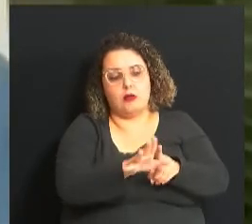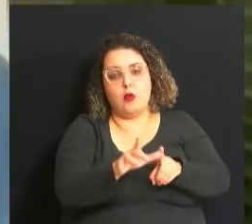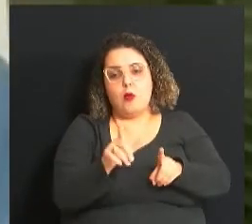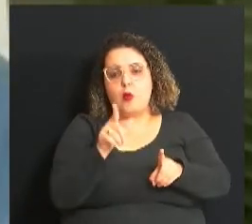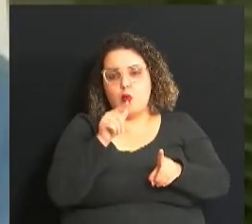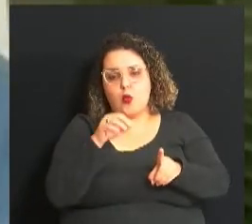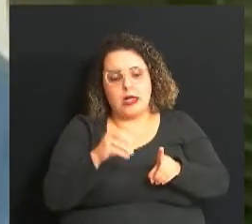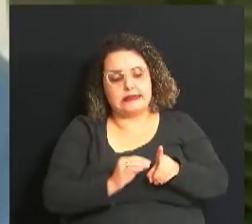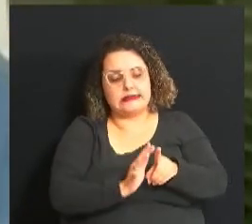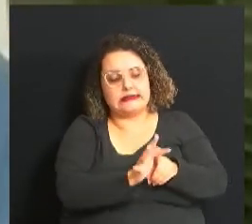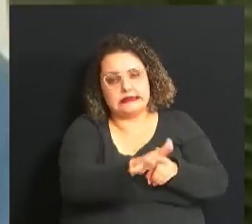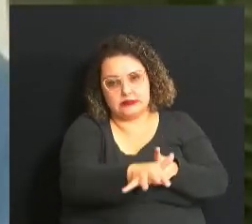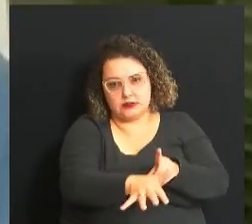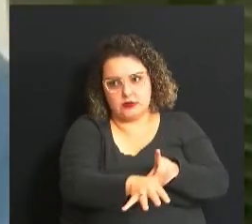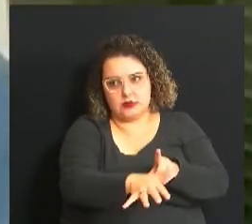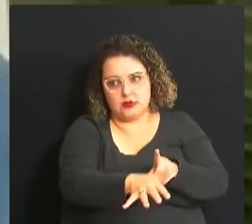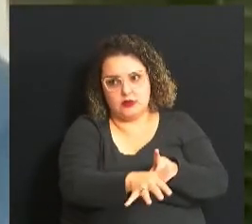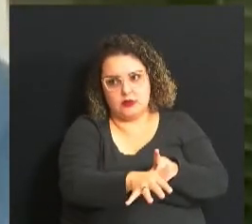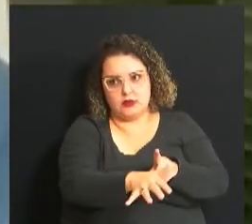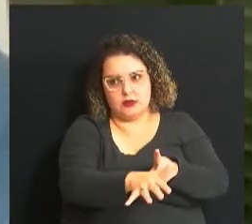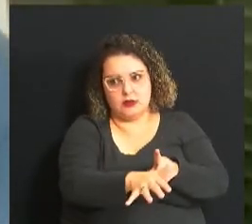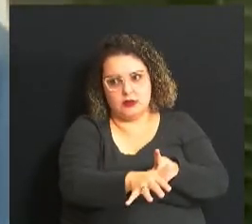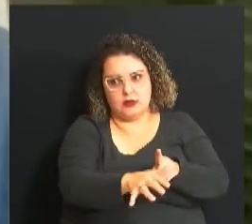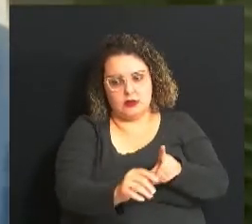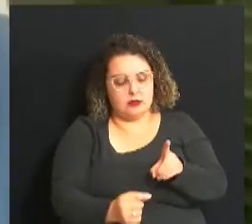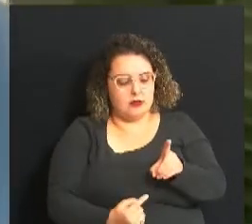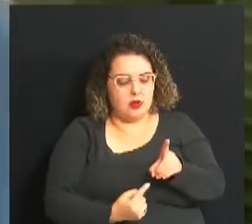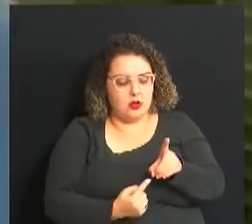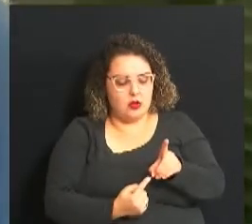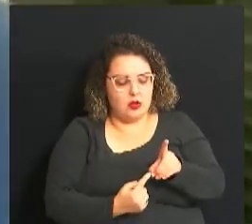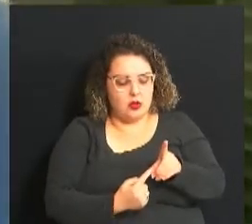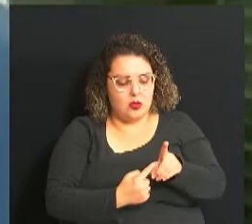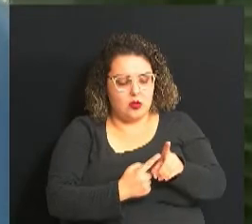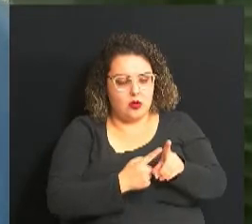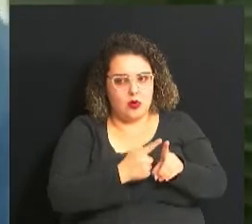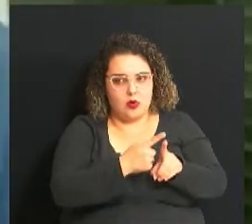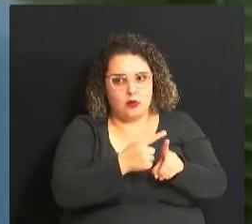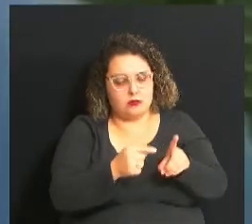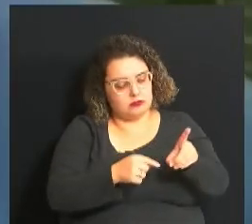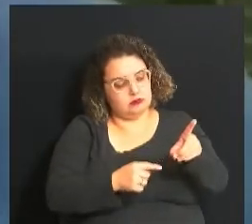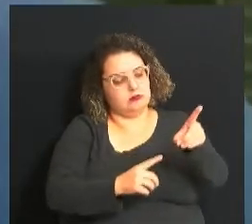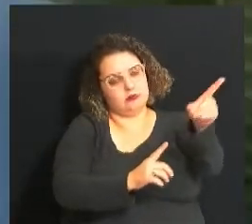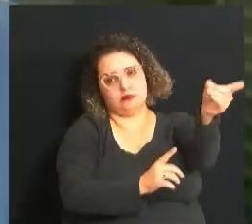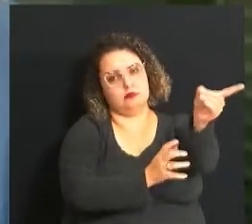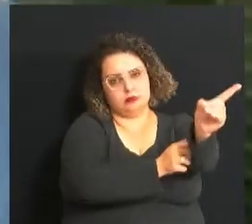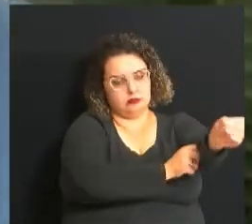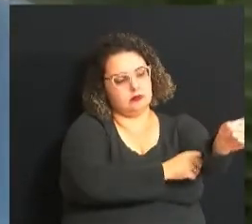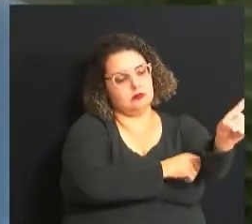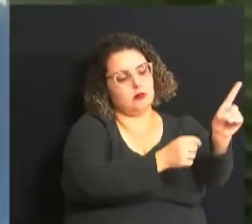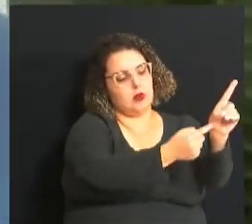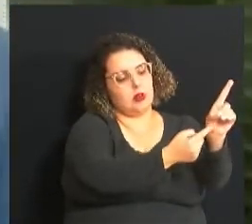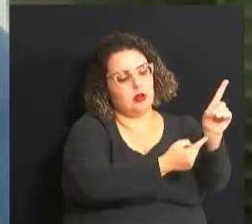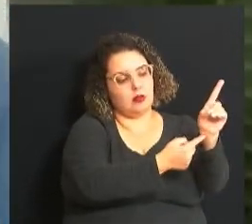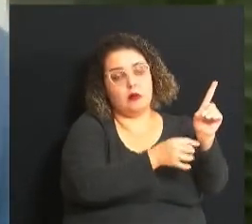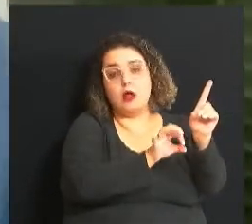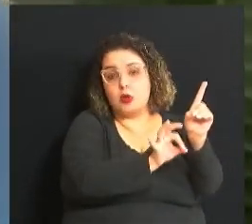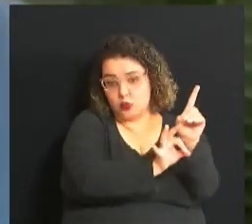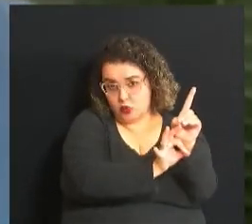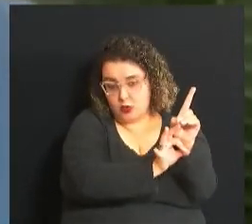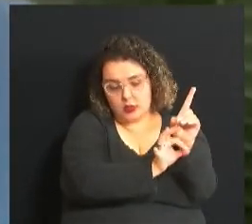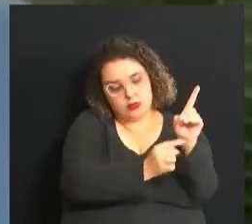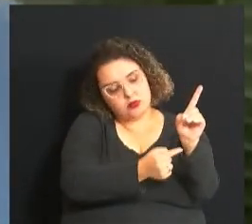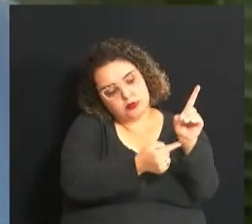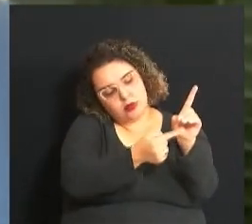esses canalículos, que vão do testículo quase até a uretra, lá atrás, e eles são expelidos lá. Então, esses